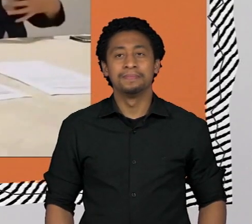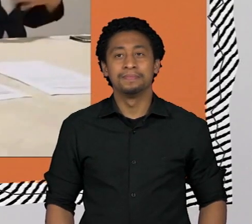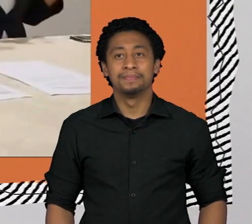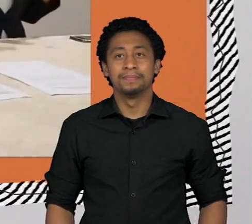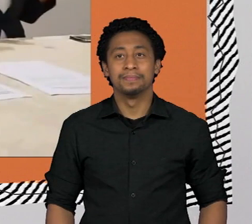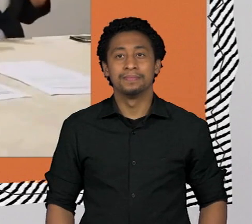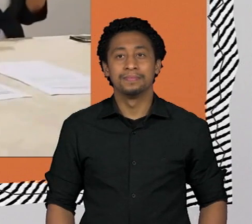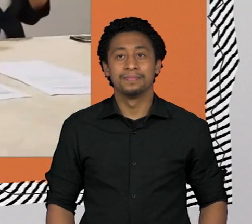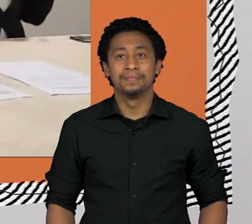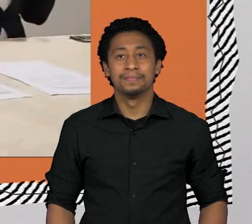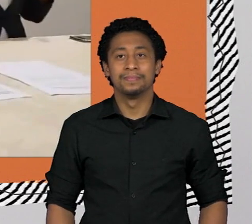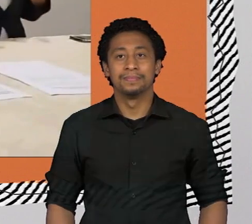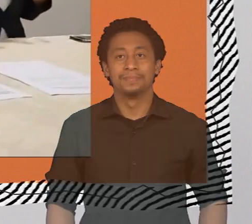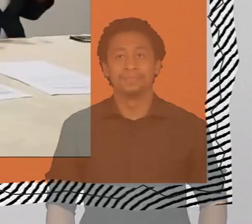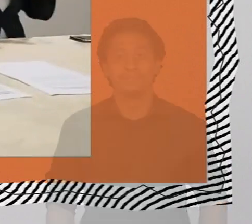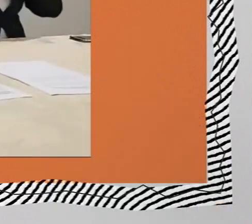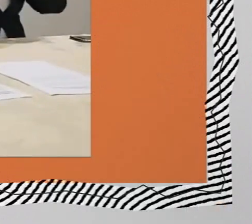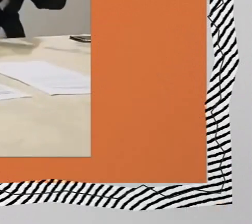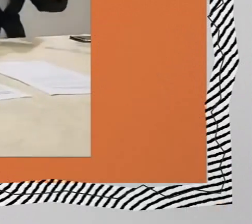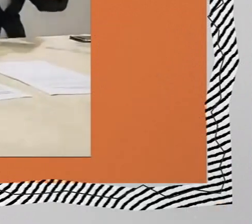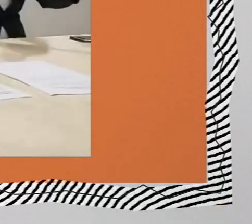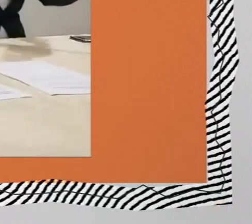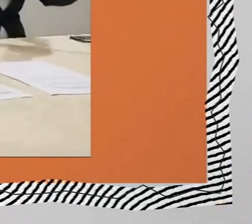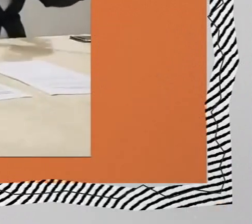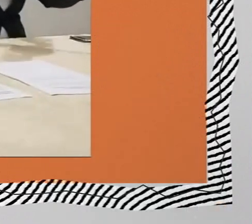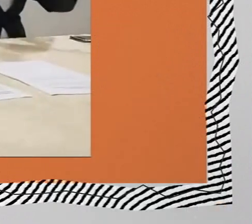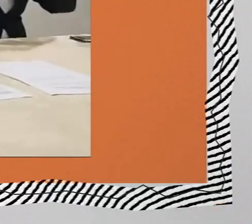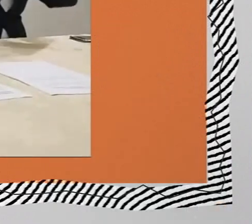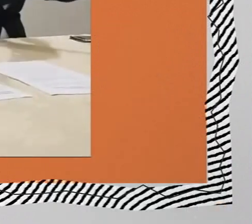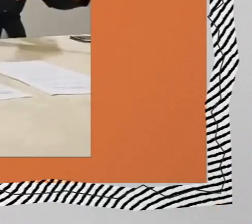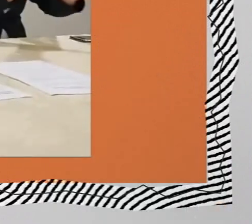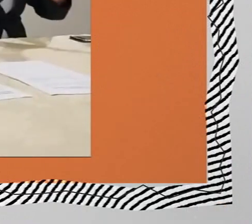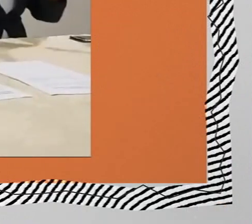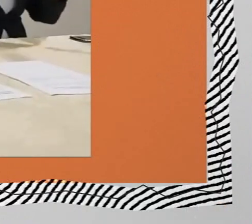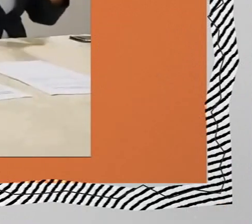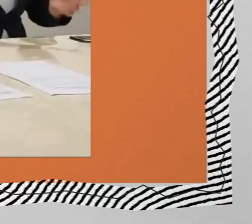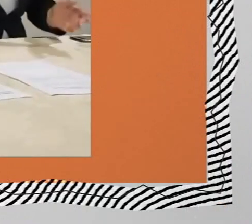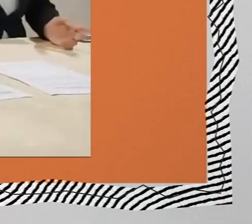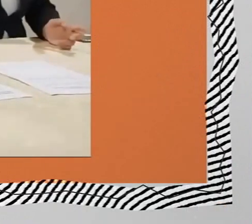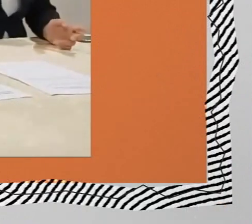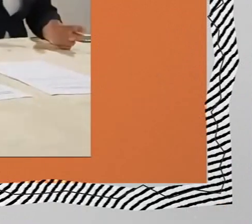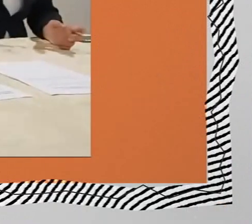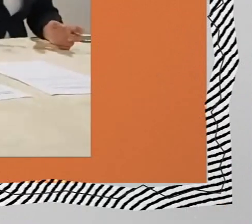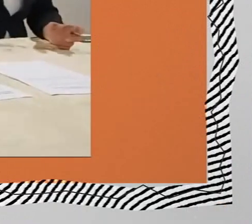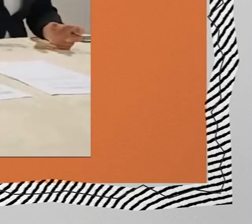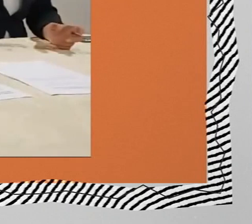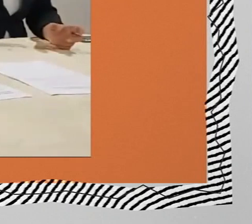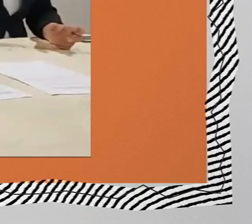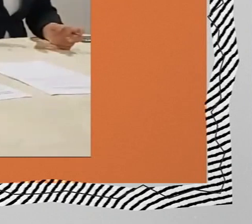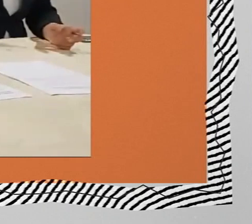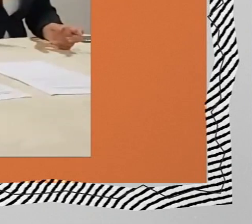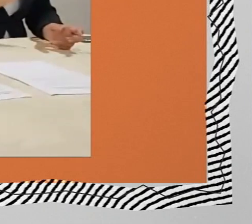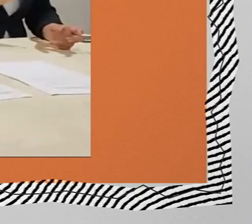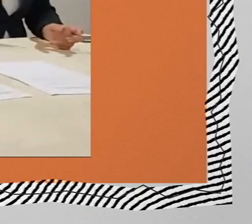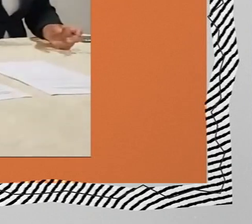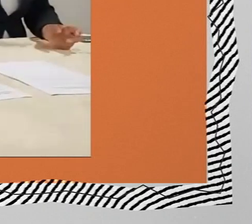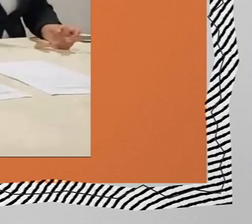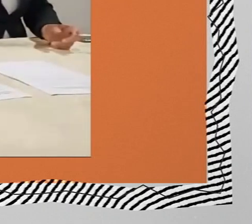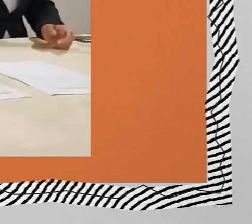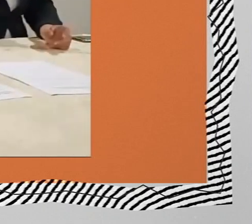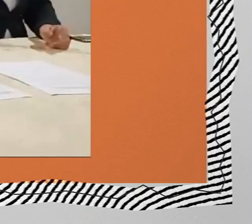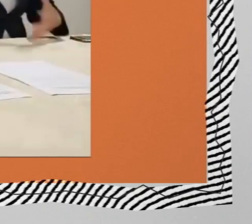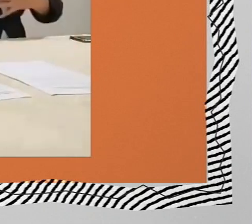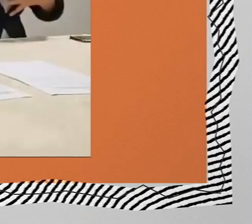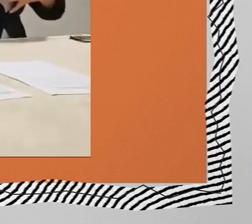lá, tu segue aí a receita do ministro Mandetta. Você vai para casa, quando você estiver lá...